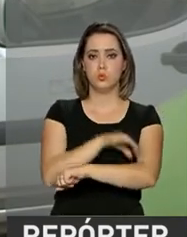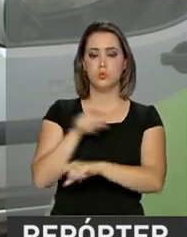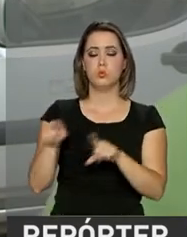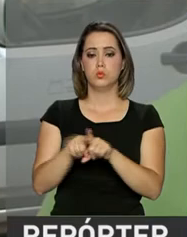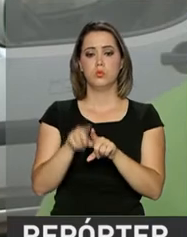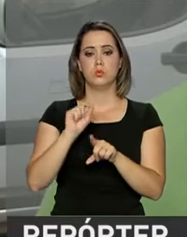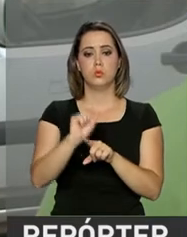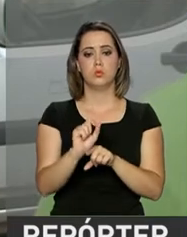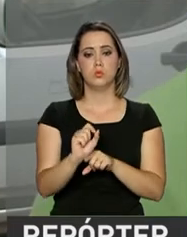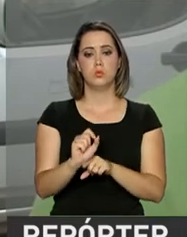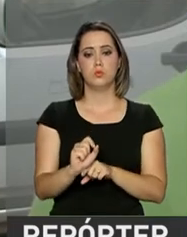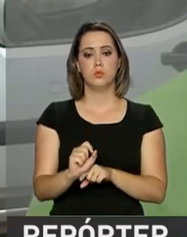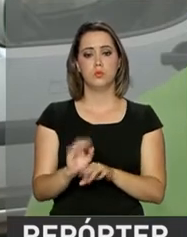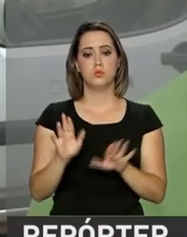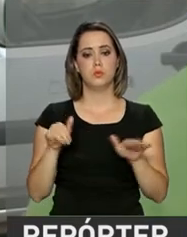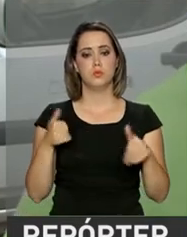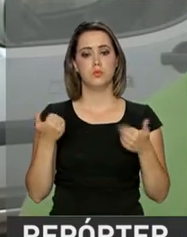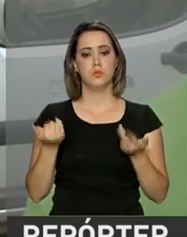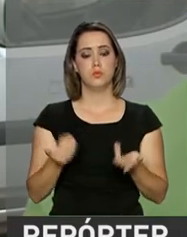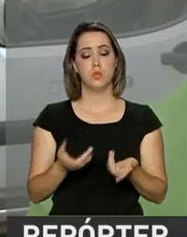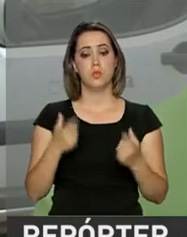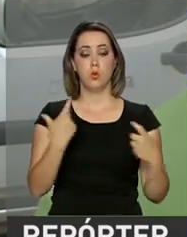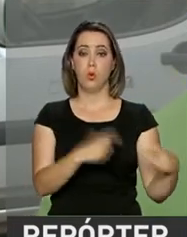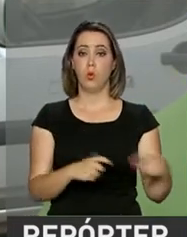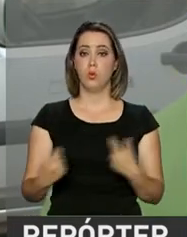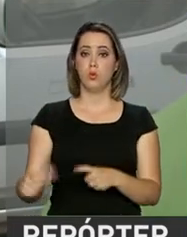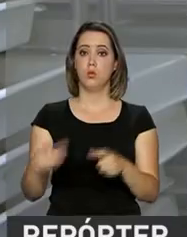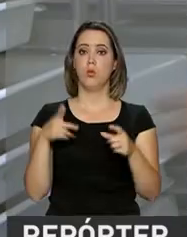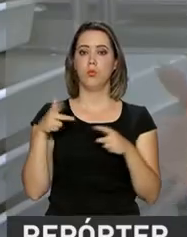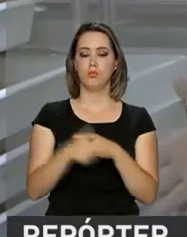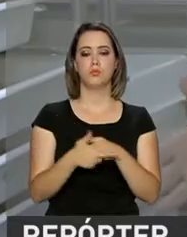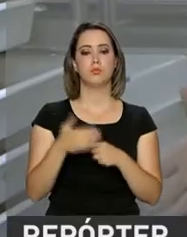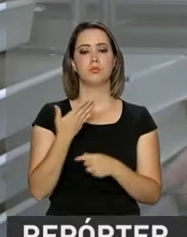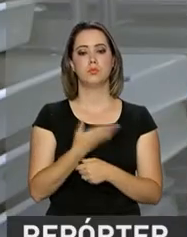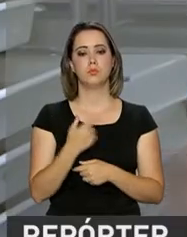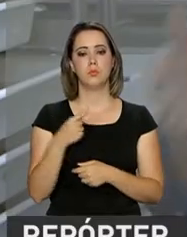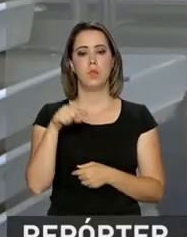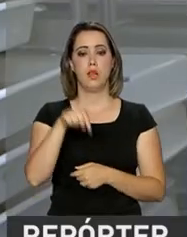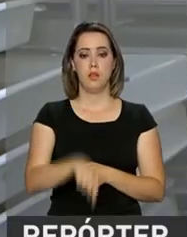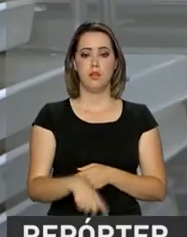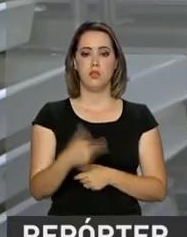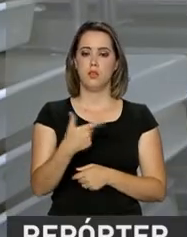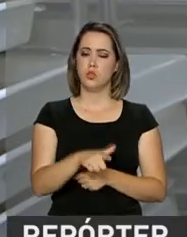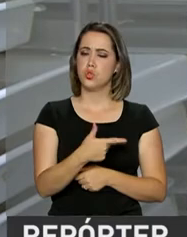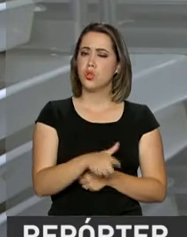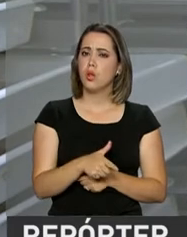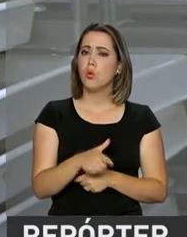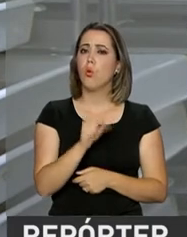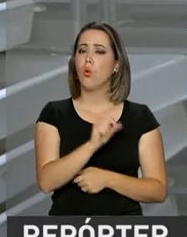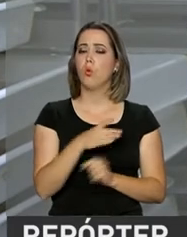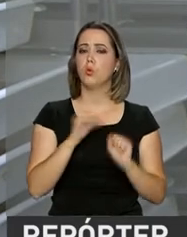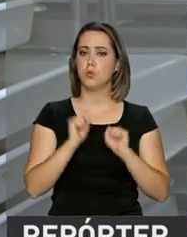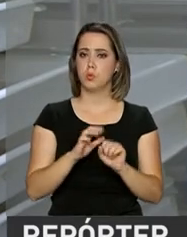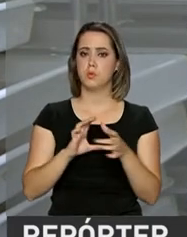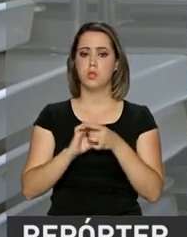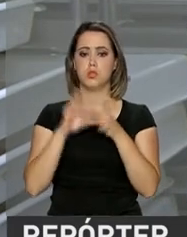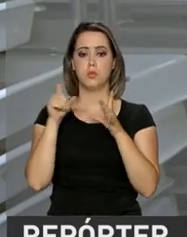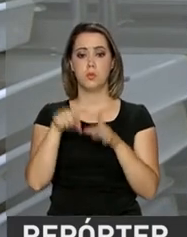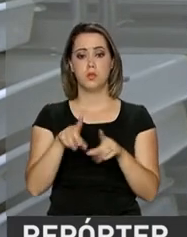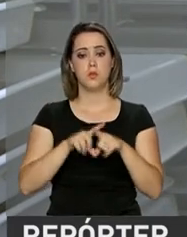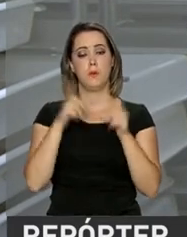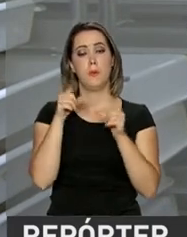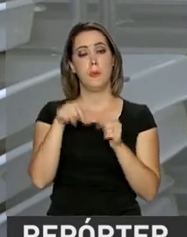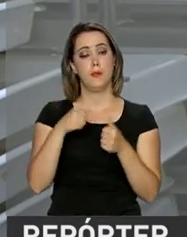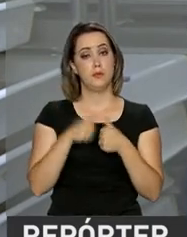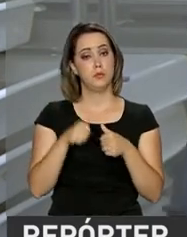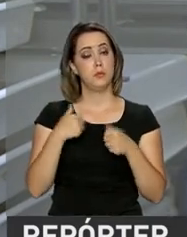tem. E, portanto, a transmissão local dessas doenças é interrompida. Aqui a gente tem uma outra forma de liberação dos mosquitos, só que dessa